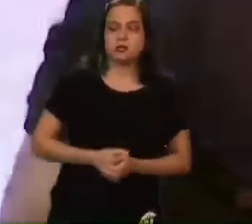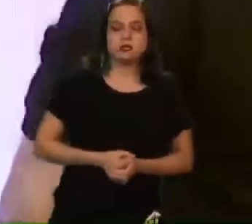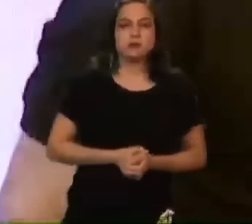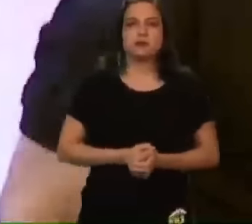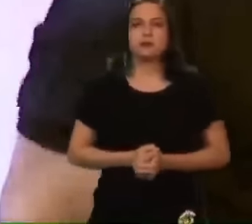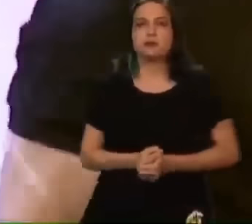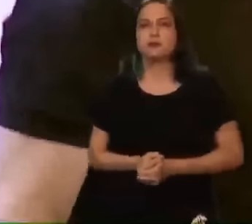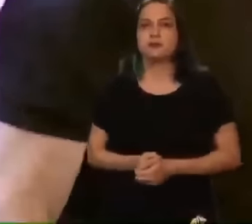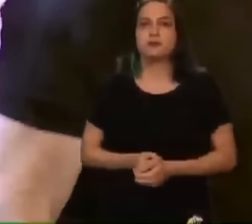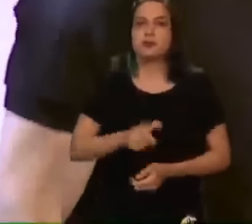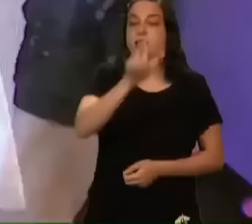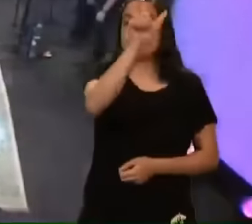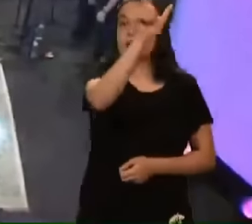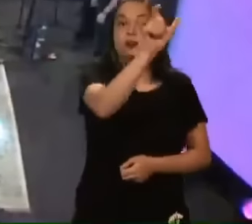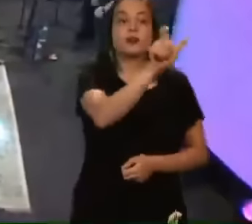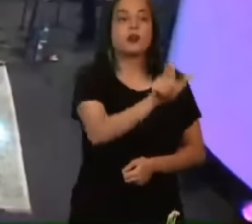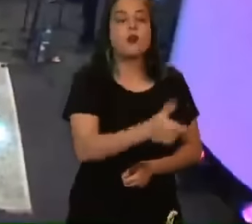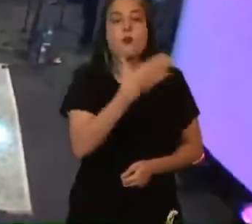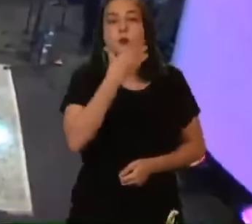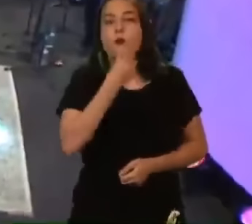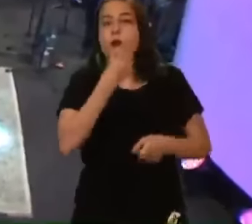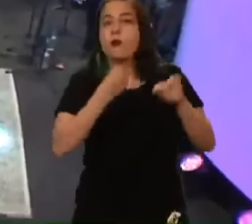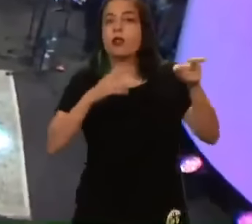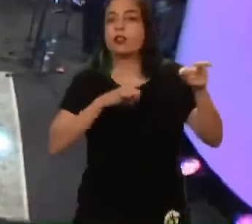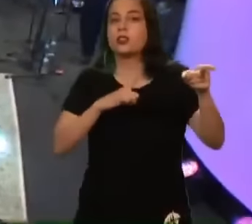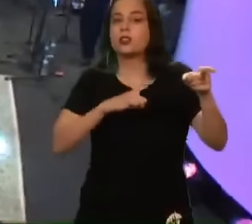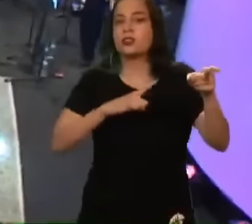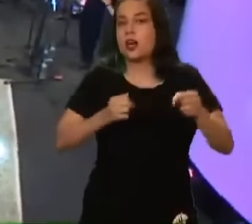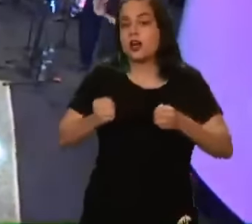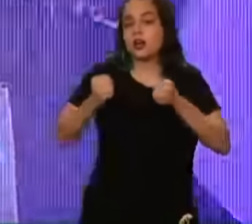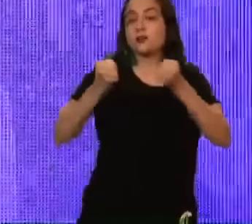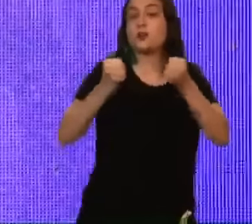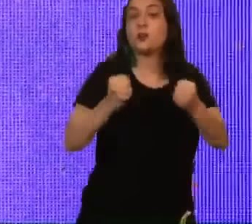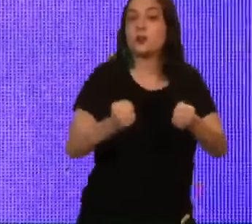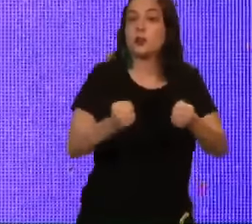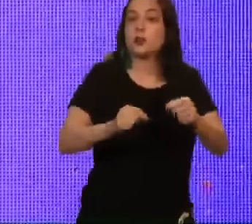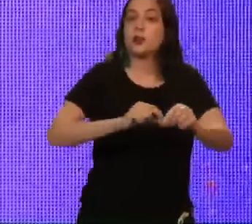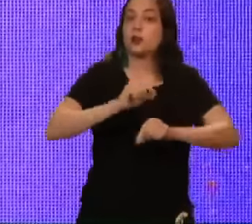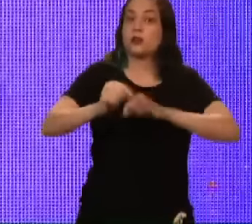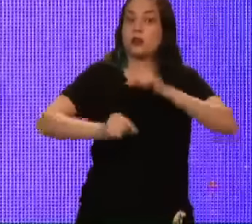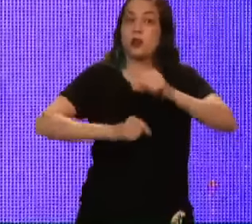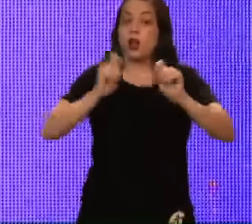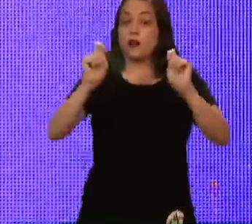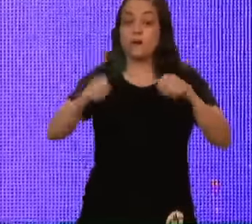Quem é o homem que teve o poder de andar?